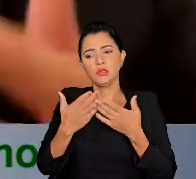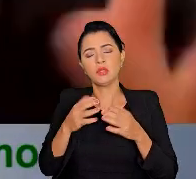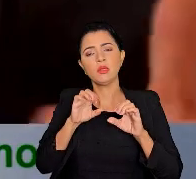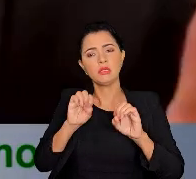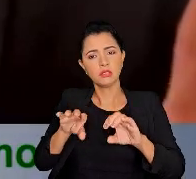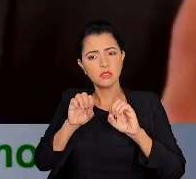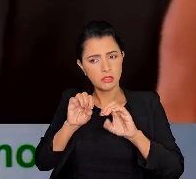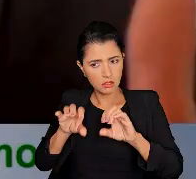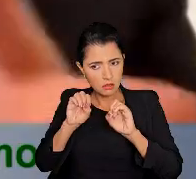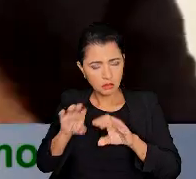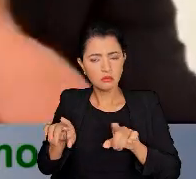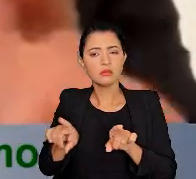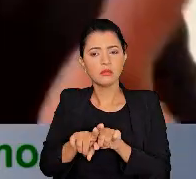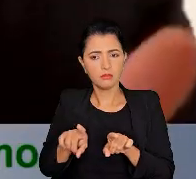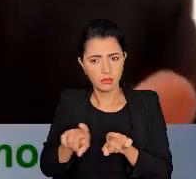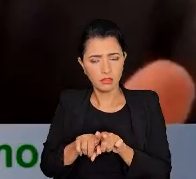como,